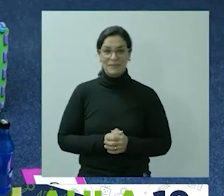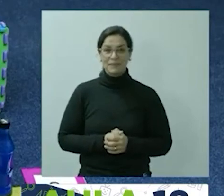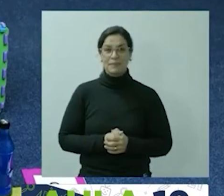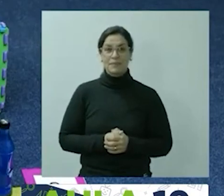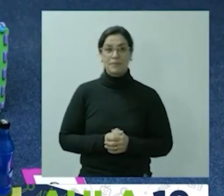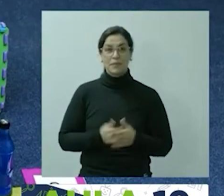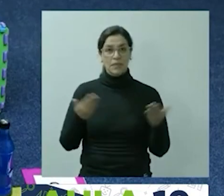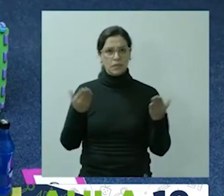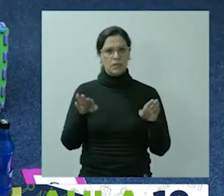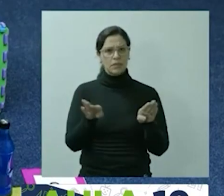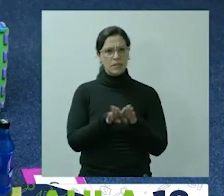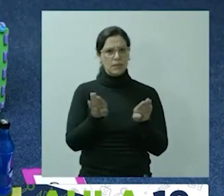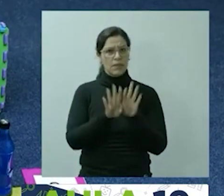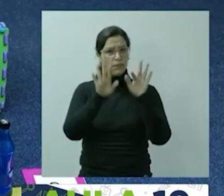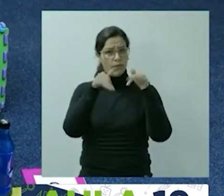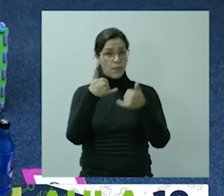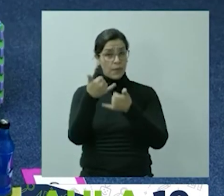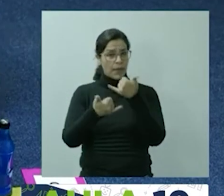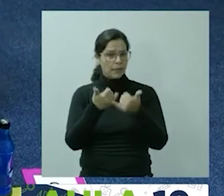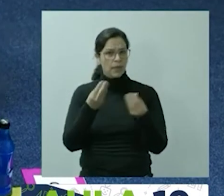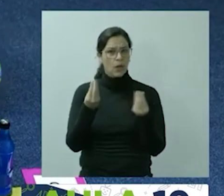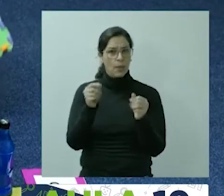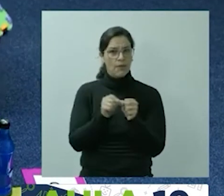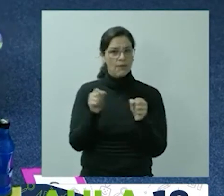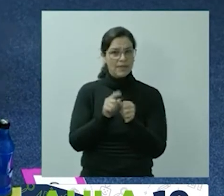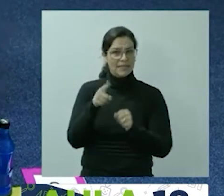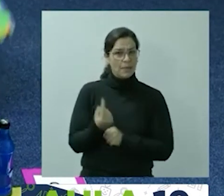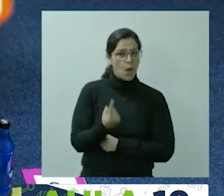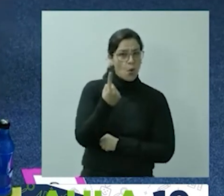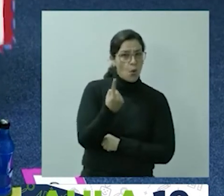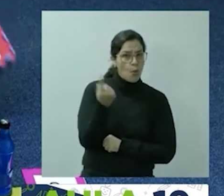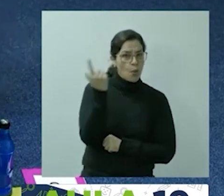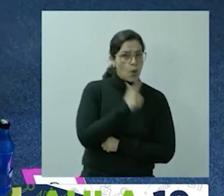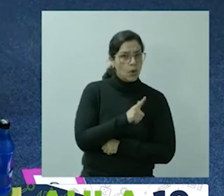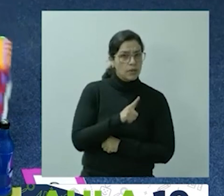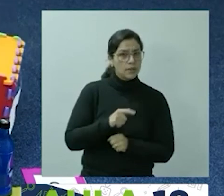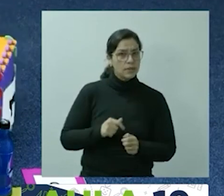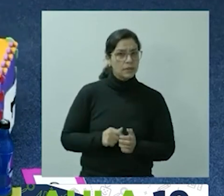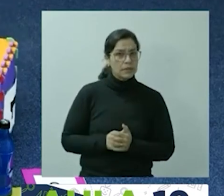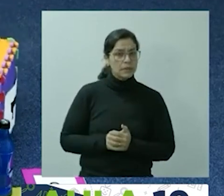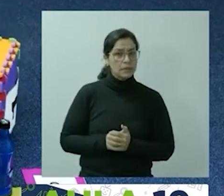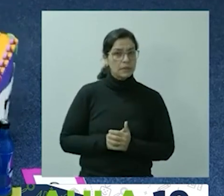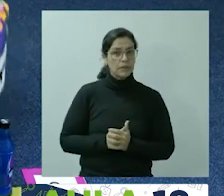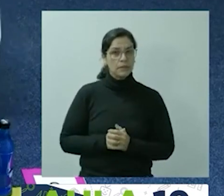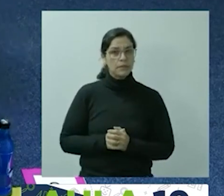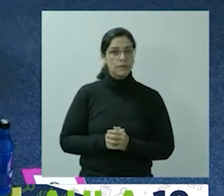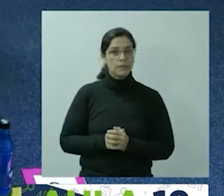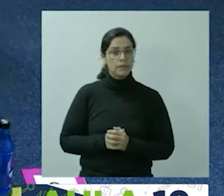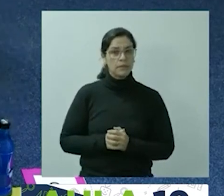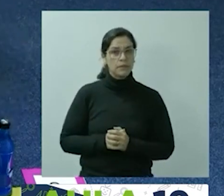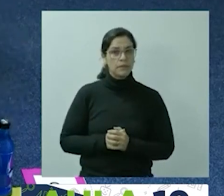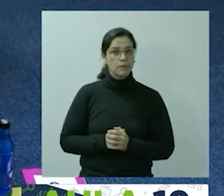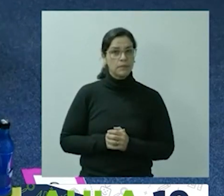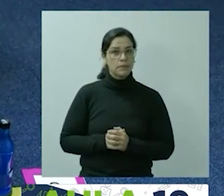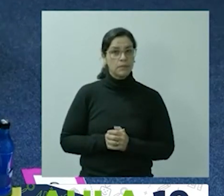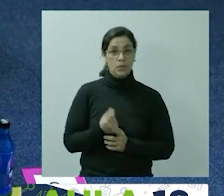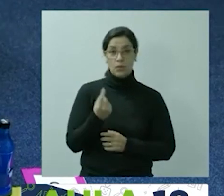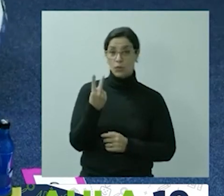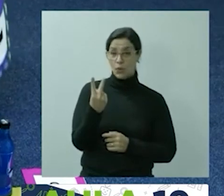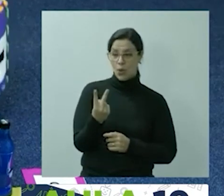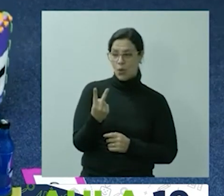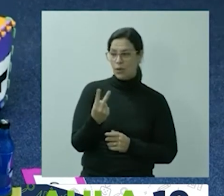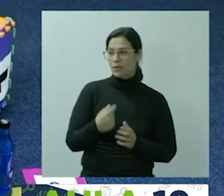Muito bem. Agora vamos terminar o jogo. Será que eu vou tirar um para terminar? Tirei o